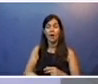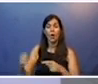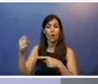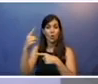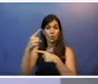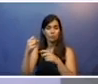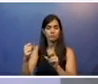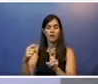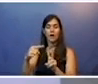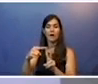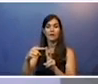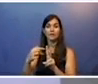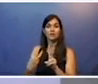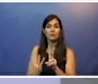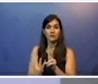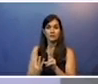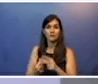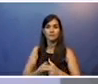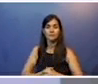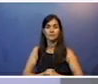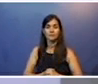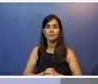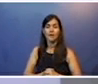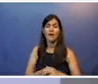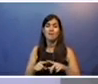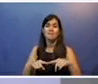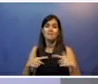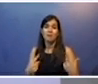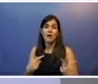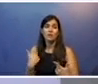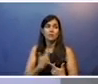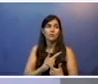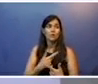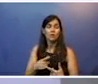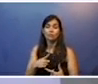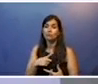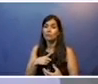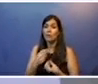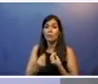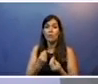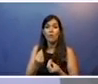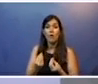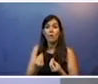Vai dar 1 dividido por raiz de 3. Só que a gente não pode deixar a raiz